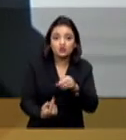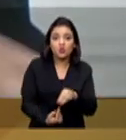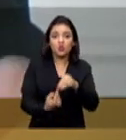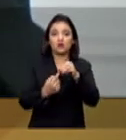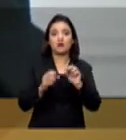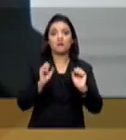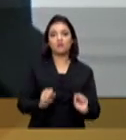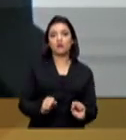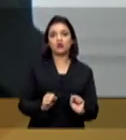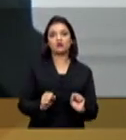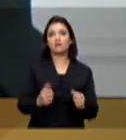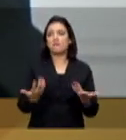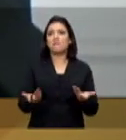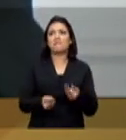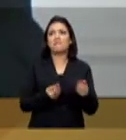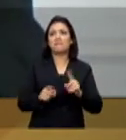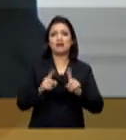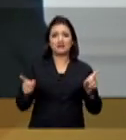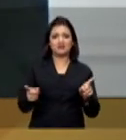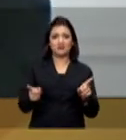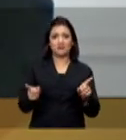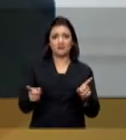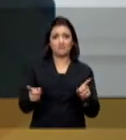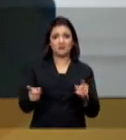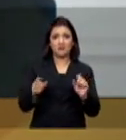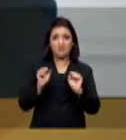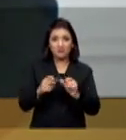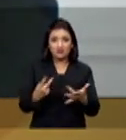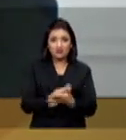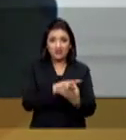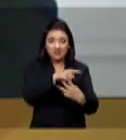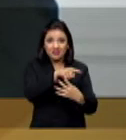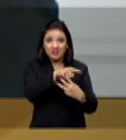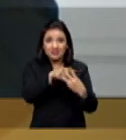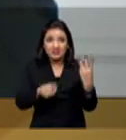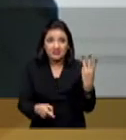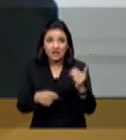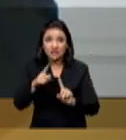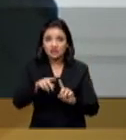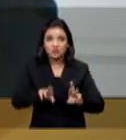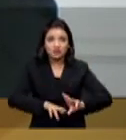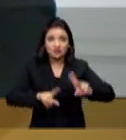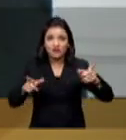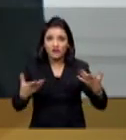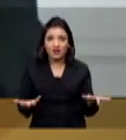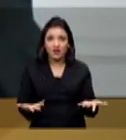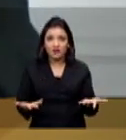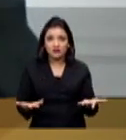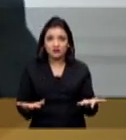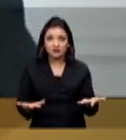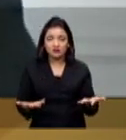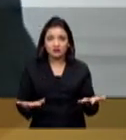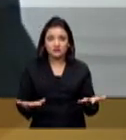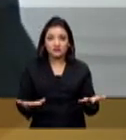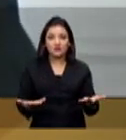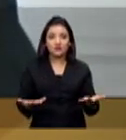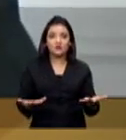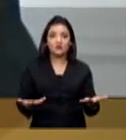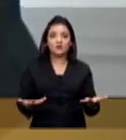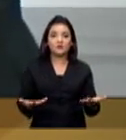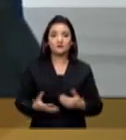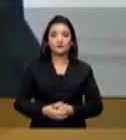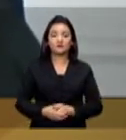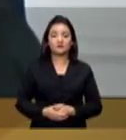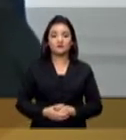o preceito secundário de 3 tipos diversos. Então, me parece que,